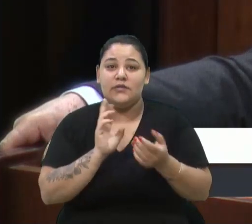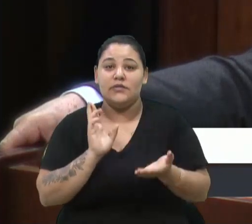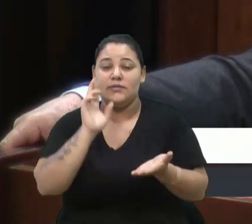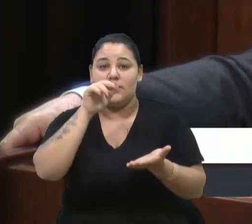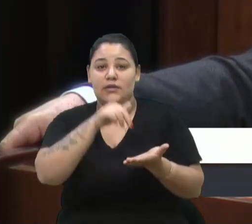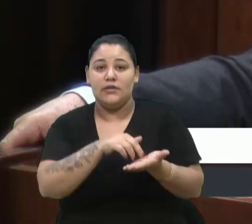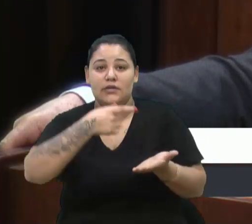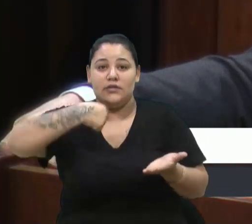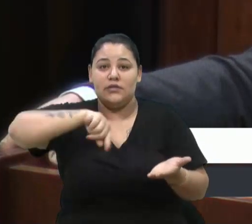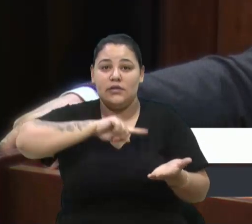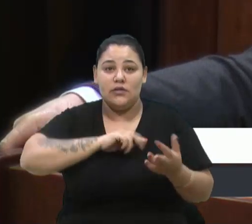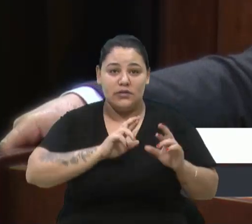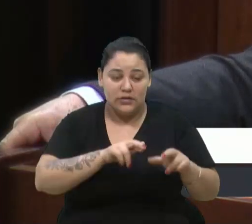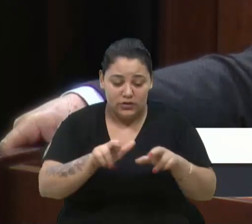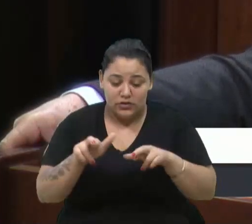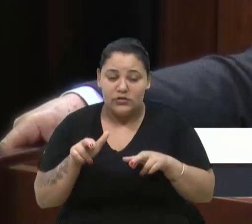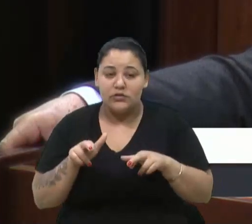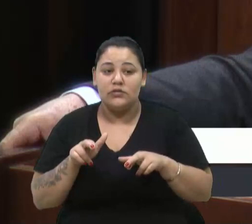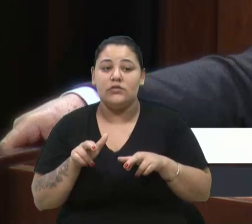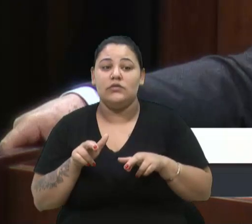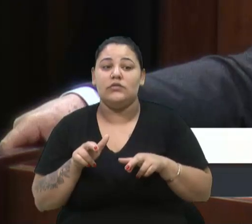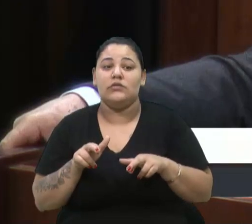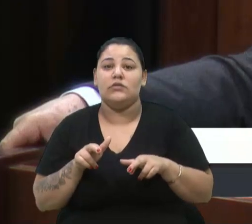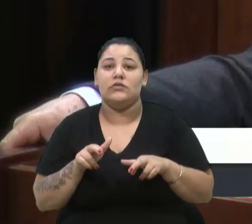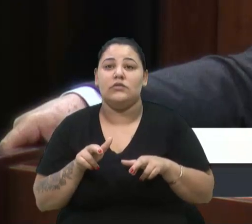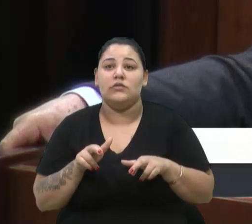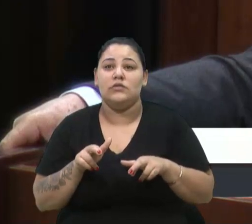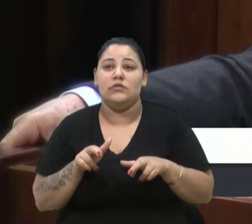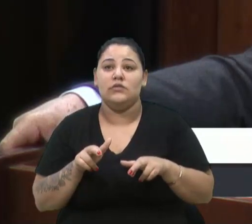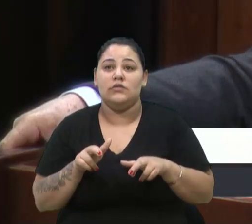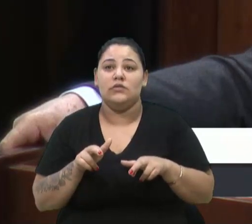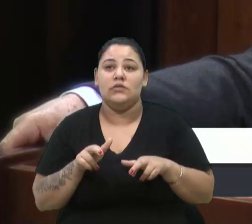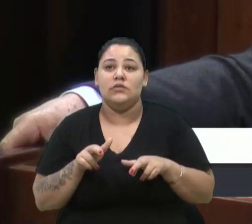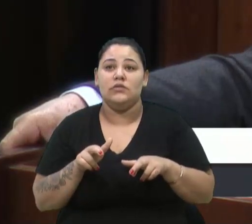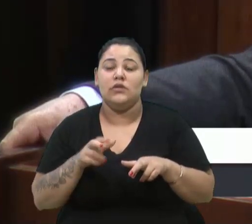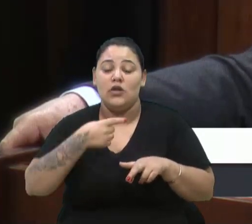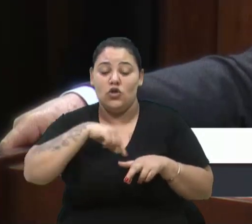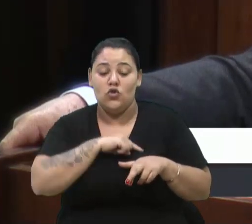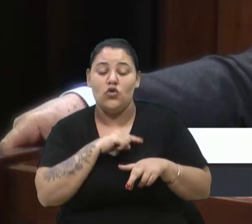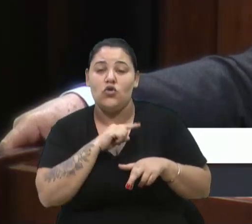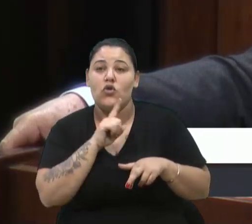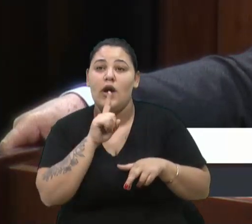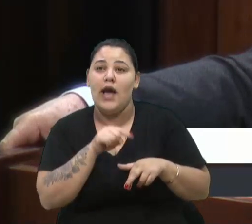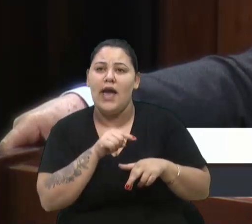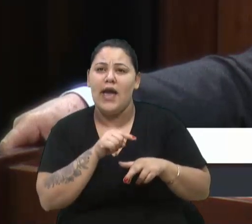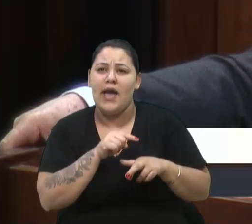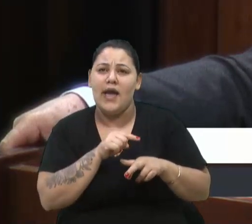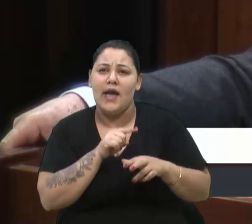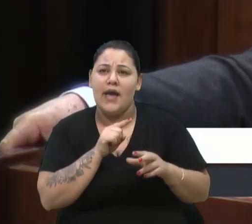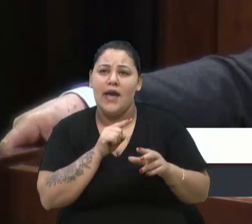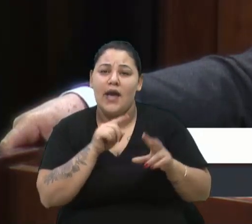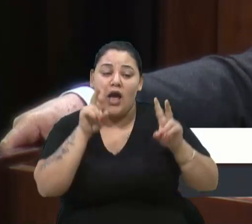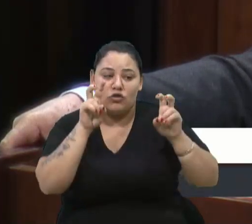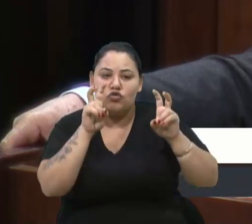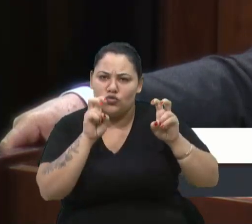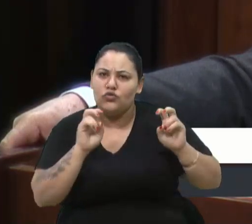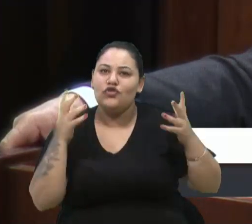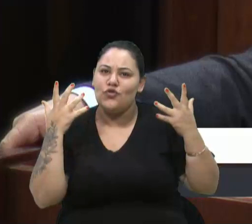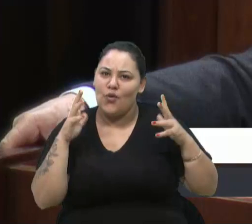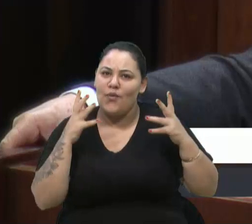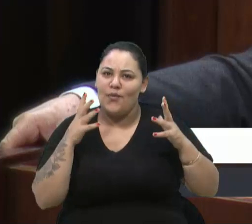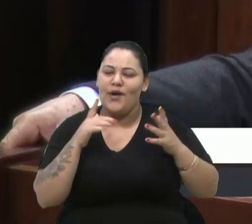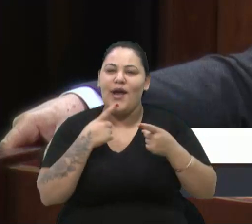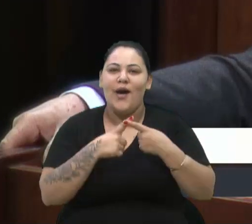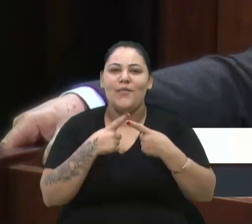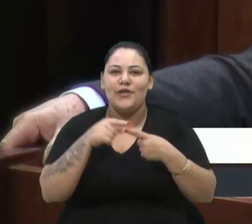em nossa região que beneficia a todos nós é motivo de celebração ainda mais nesse ano